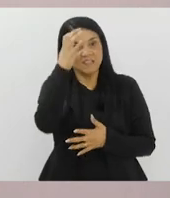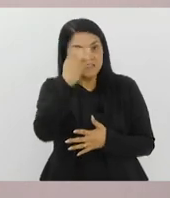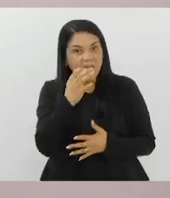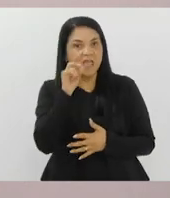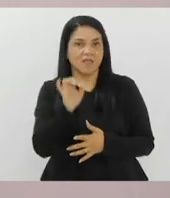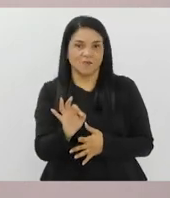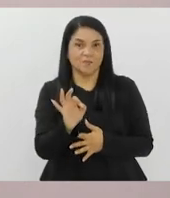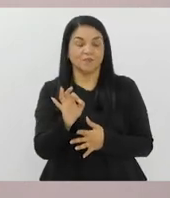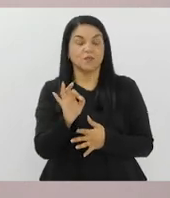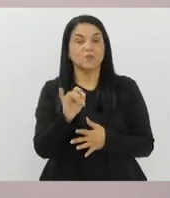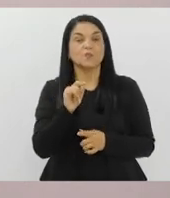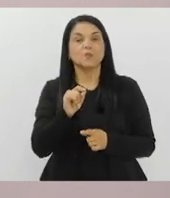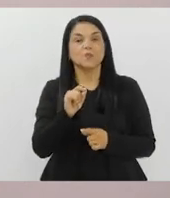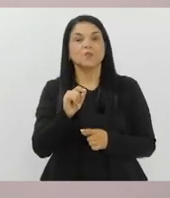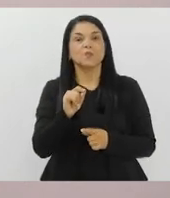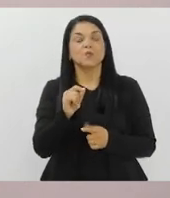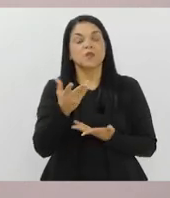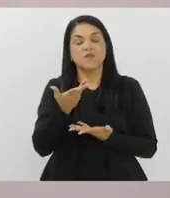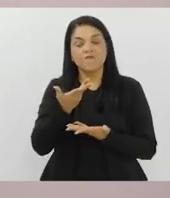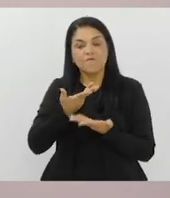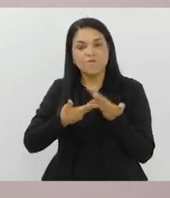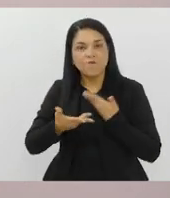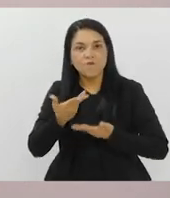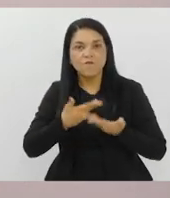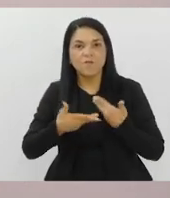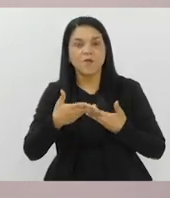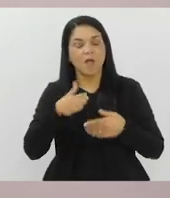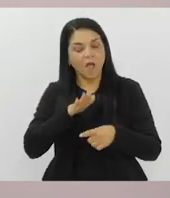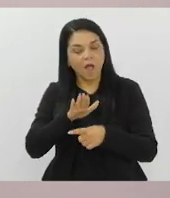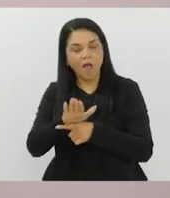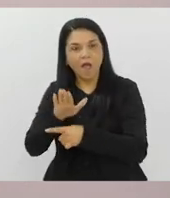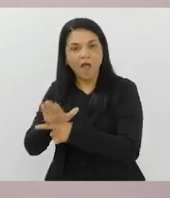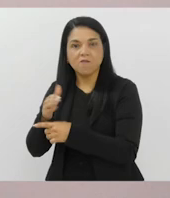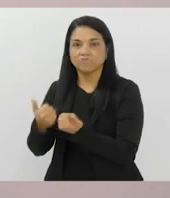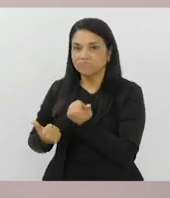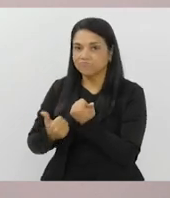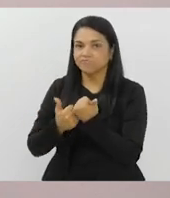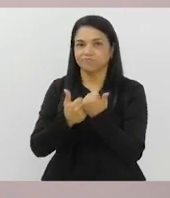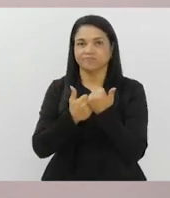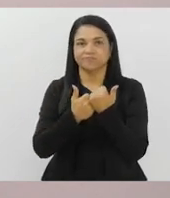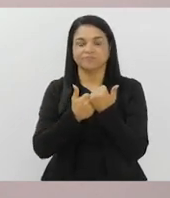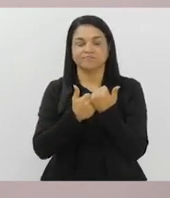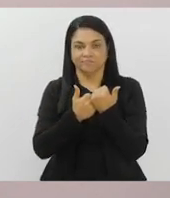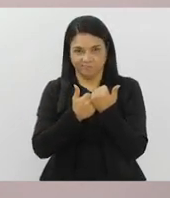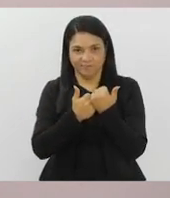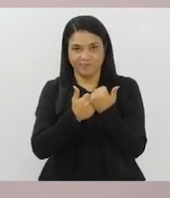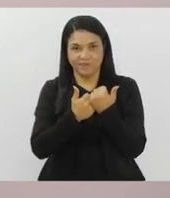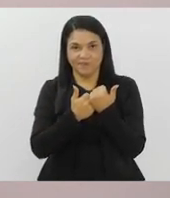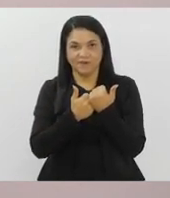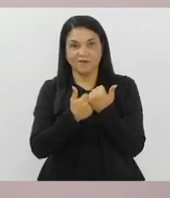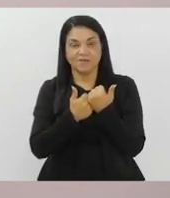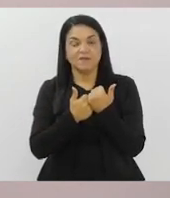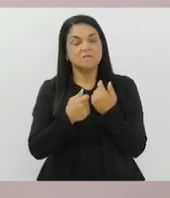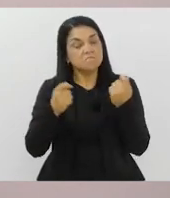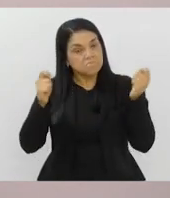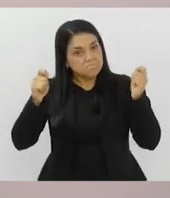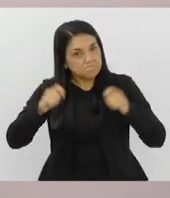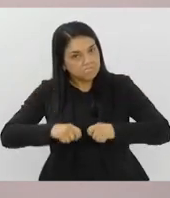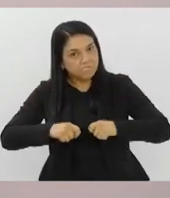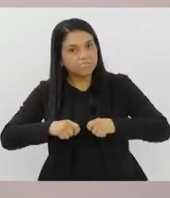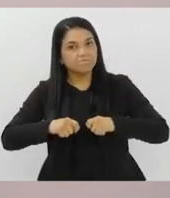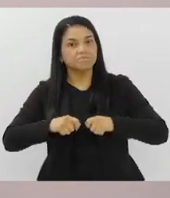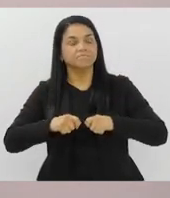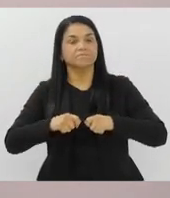é envolvimento. O que é envolvimento? É colaboração, é apoio mesmo, é volume, é a gente poder tornar